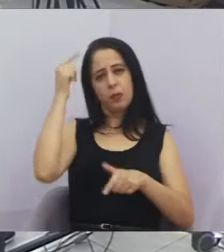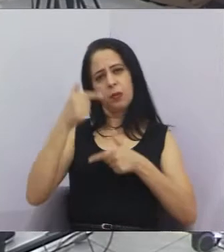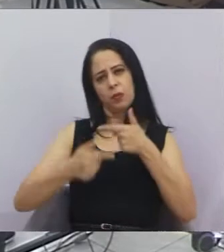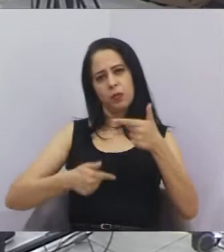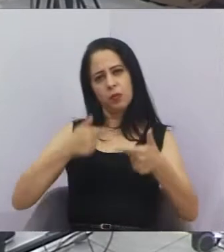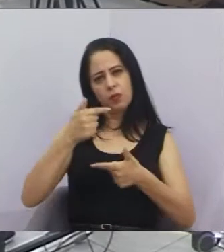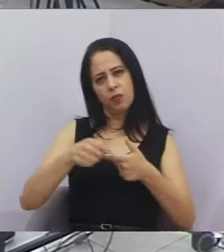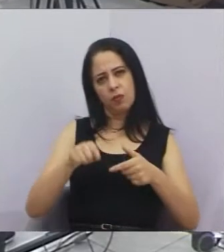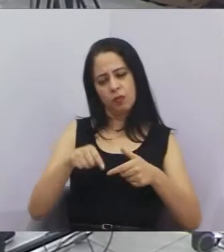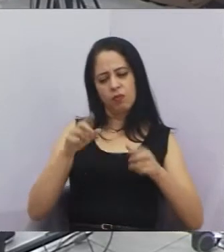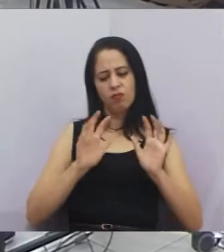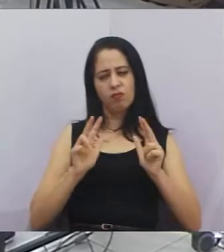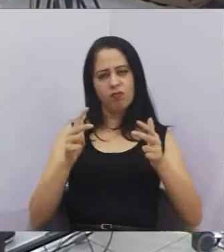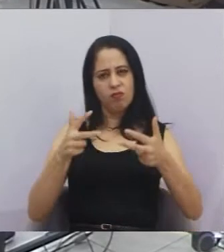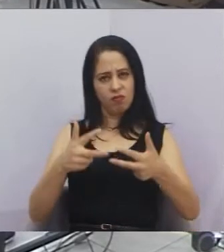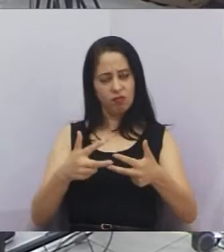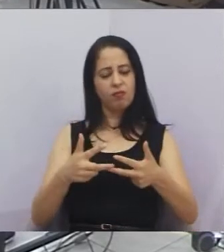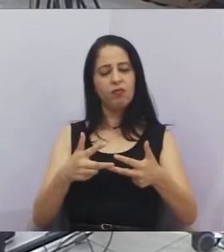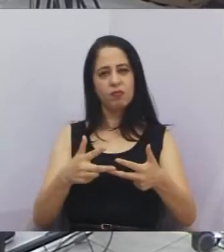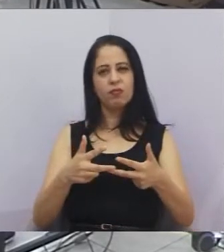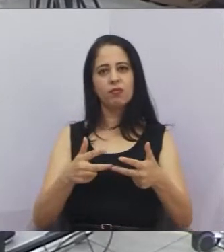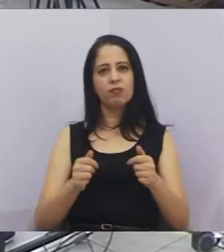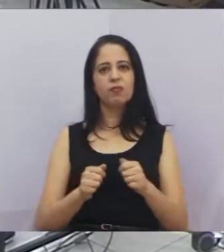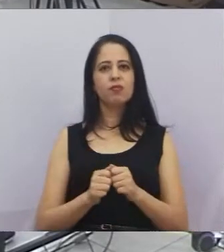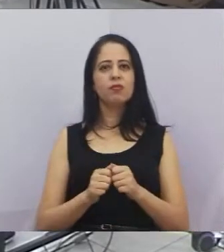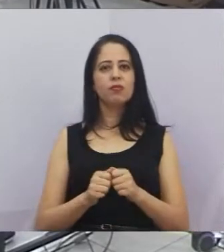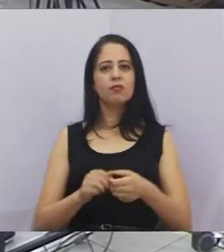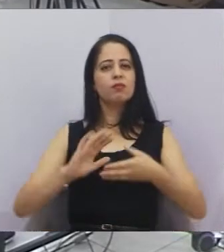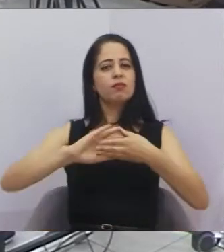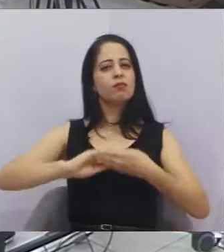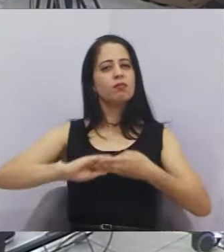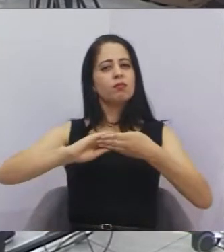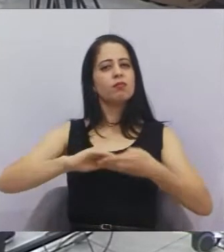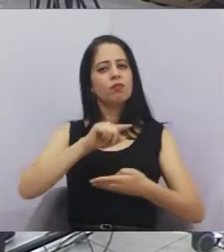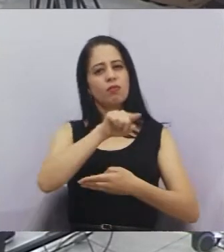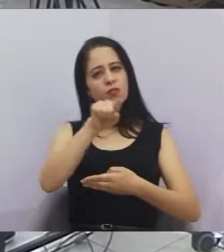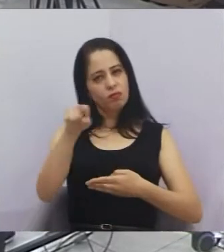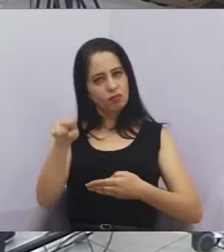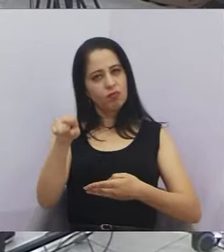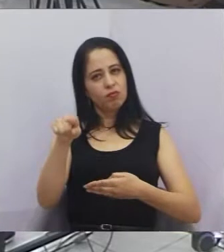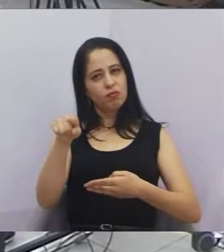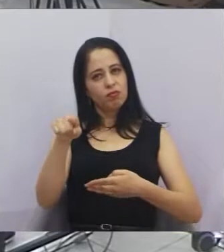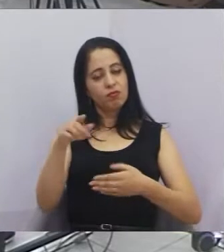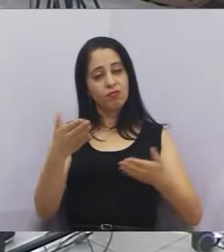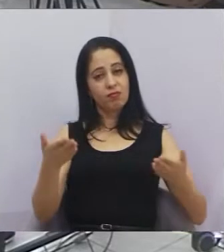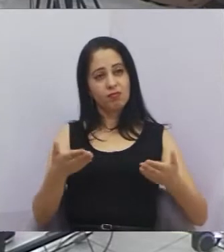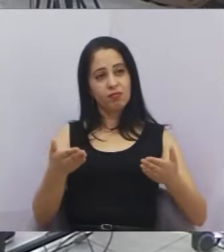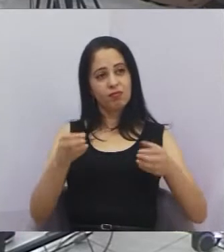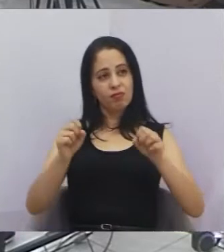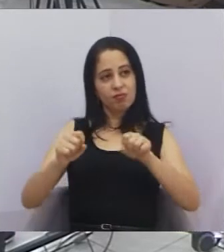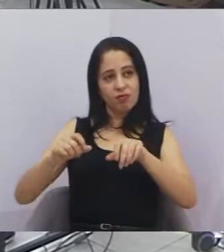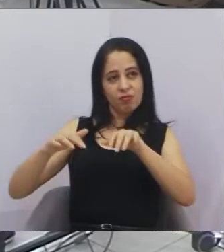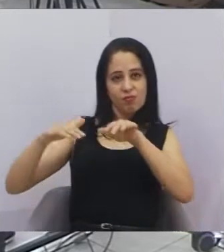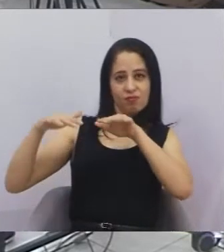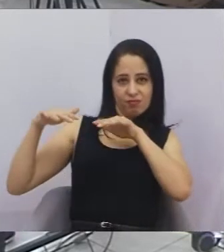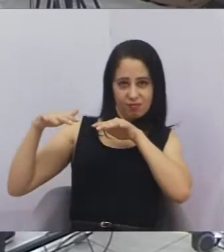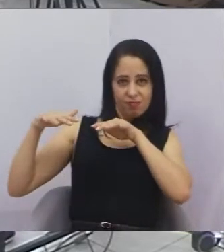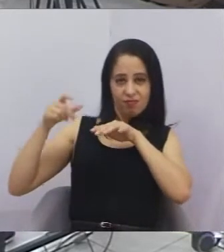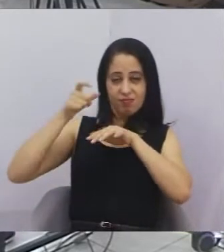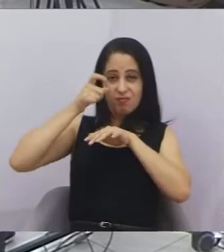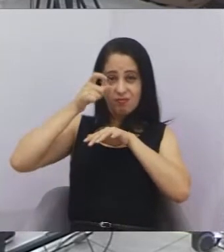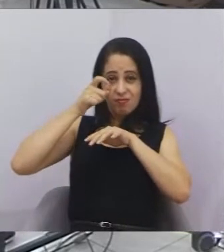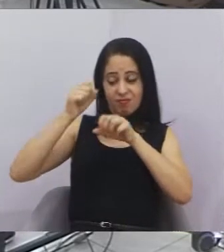aqui da casa, cumprimentar vocês que hoje vieram nos prestigiar aqui nas